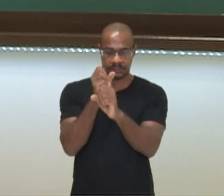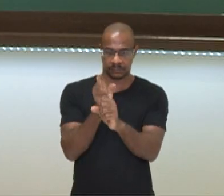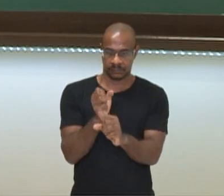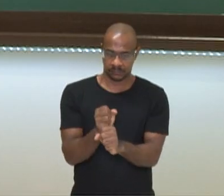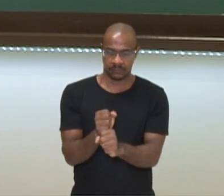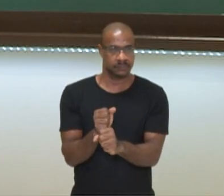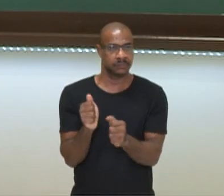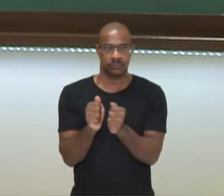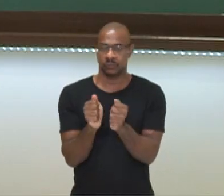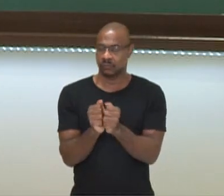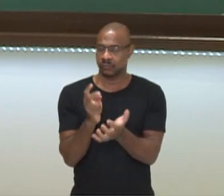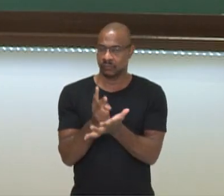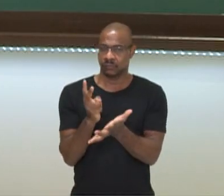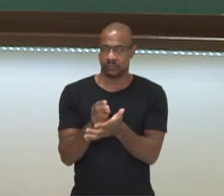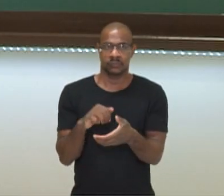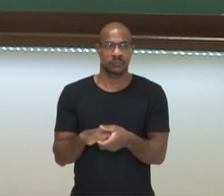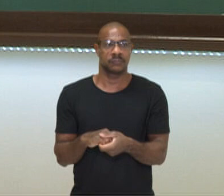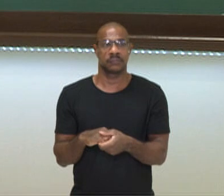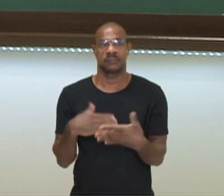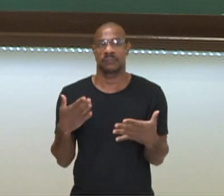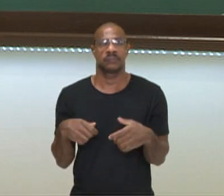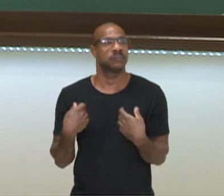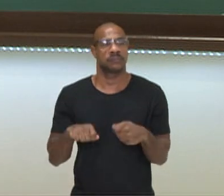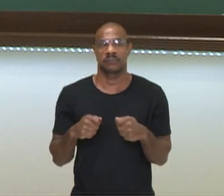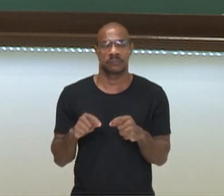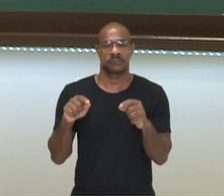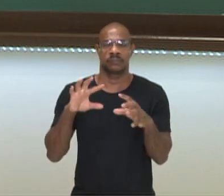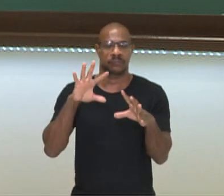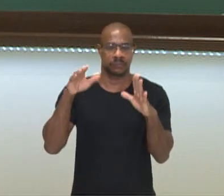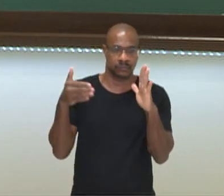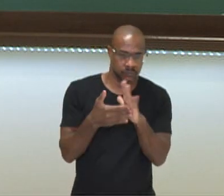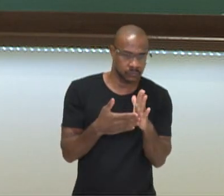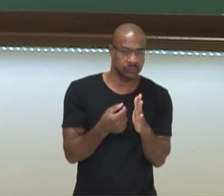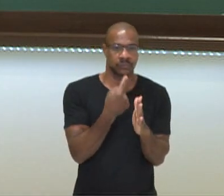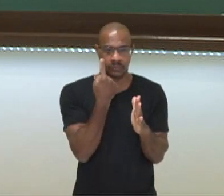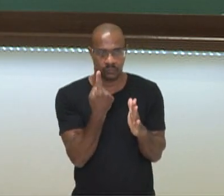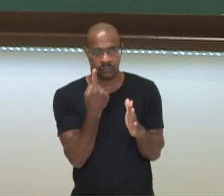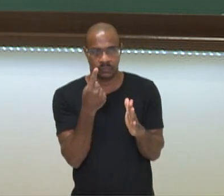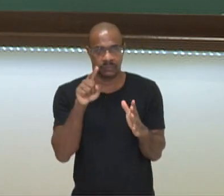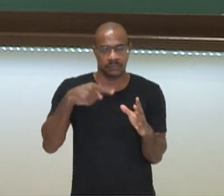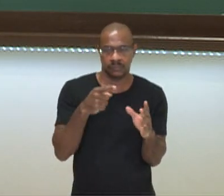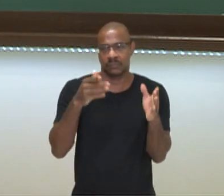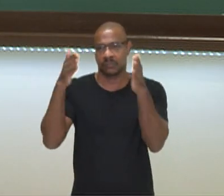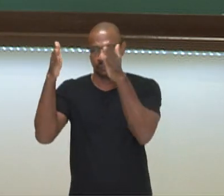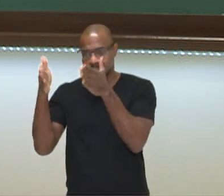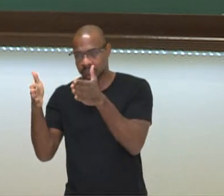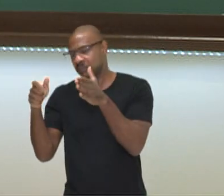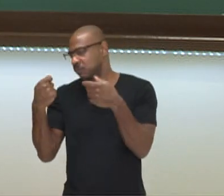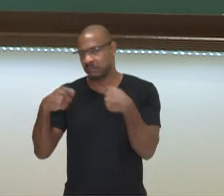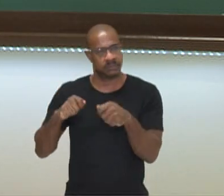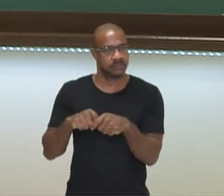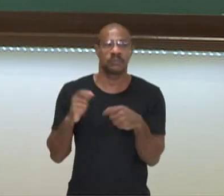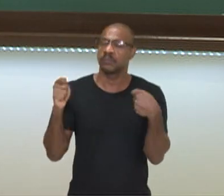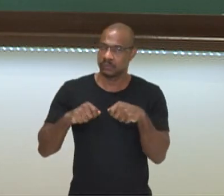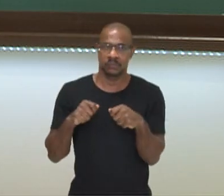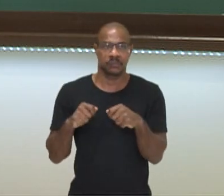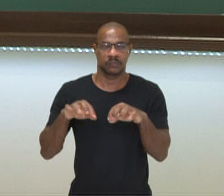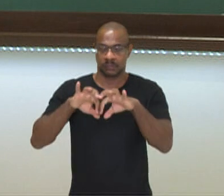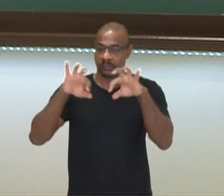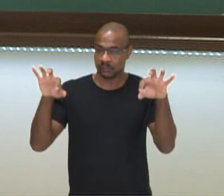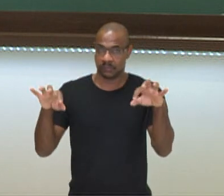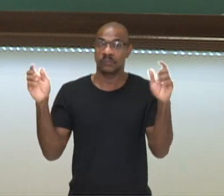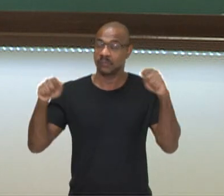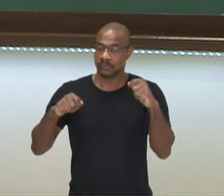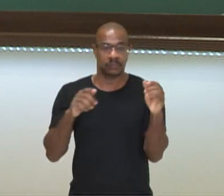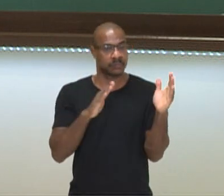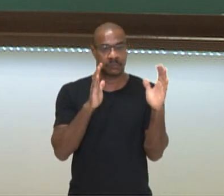eu fosse efetuando os cálculos. Não preciso resolver tudo de um primeiro para depois resolver o outro. Não, como eles estão separados, eu